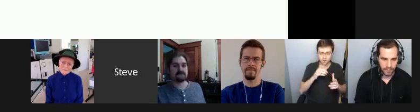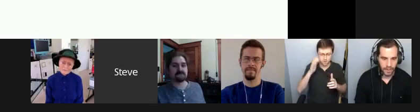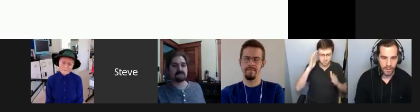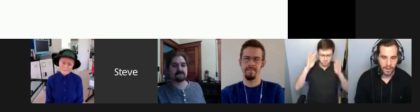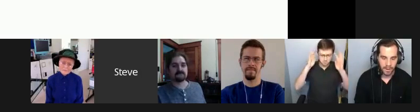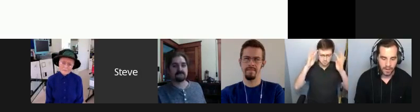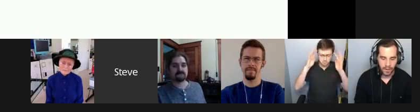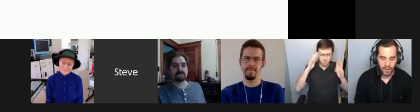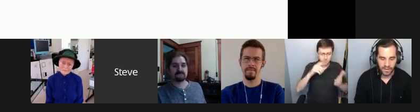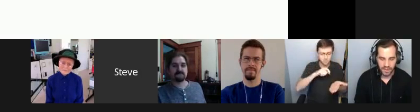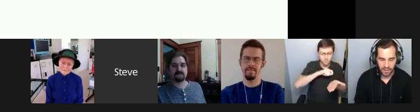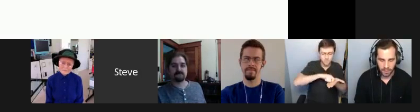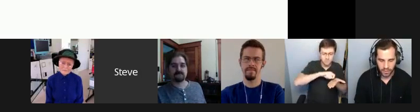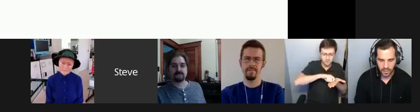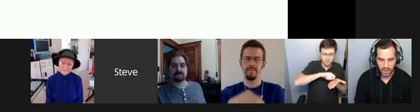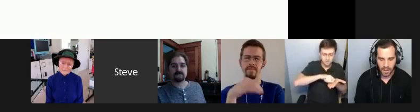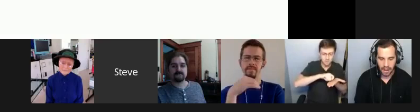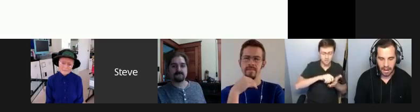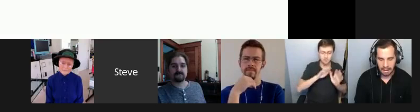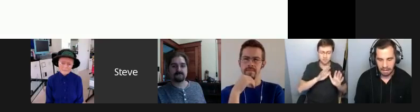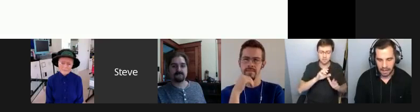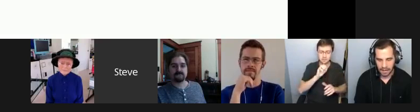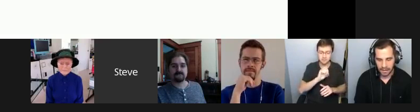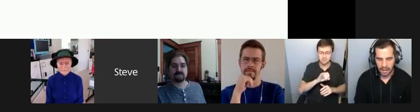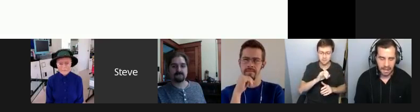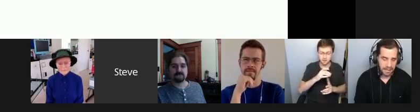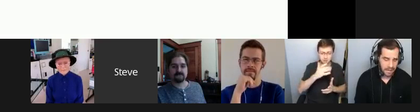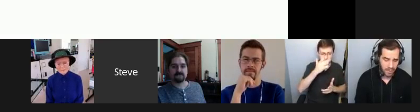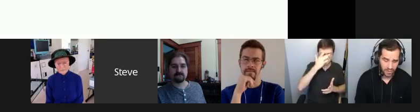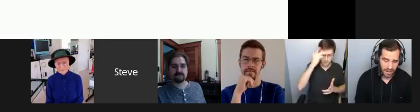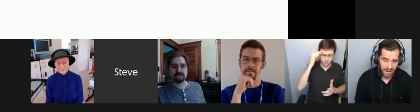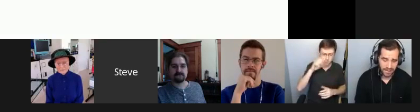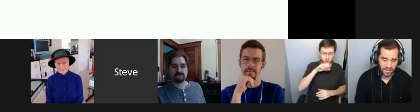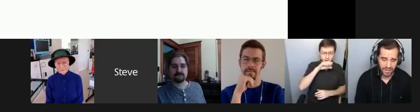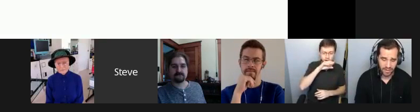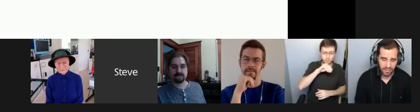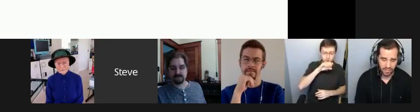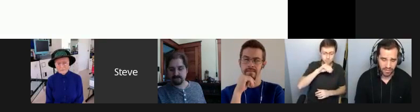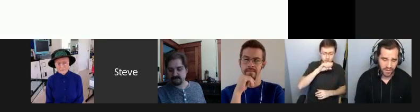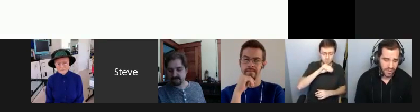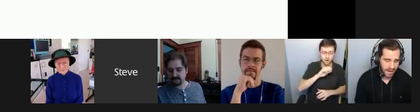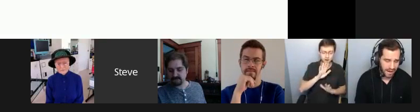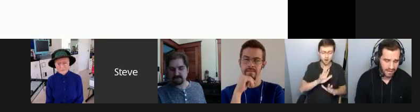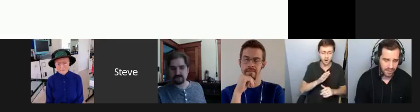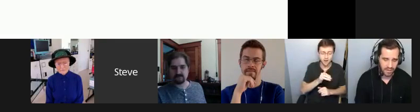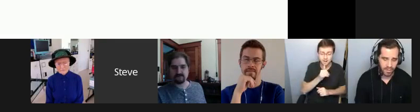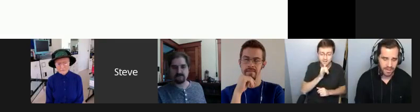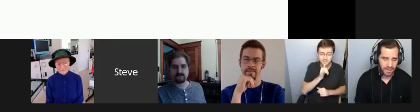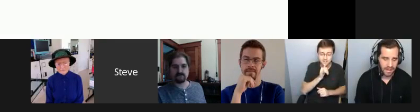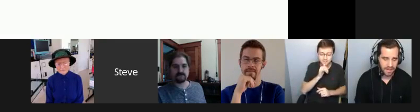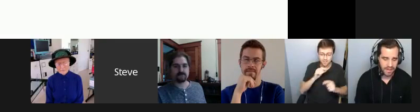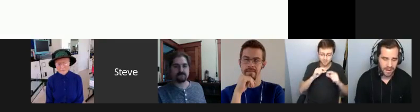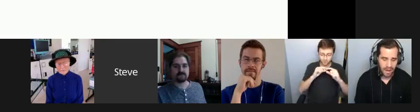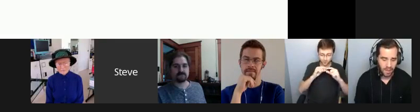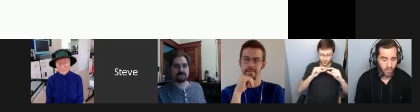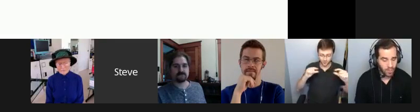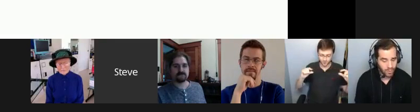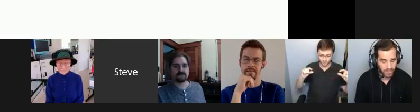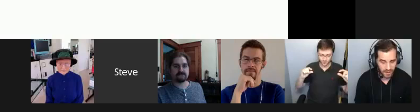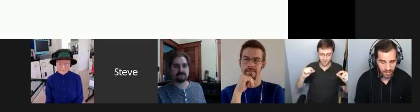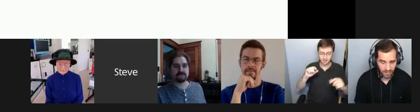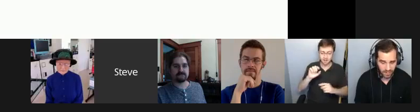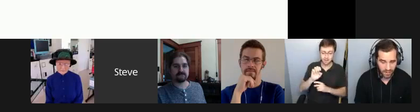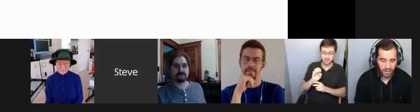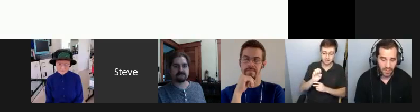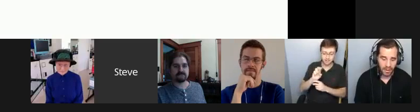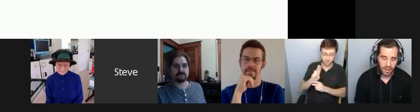pesquisar? Nós temos as línguas orais, que já são investigadas, já são pesquisadas há